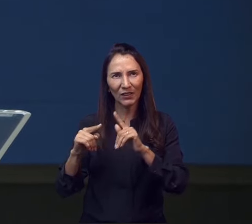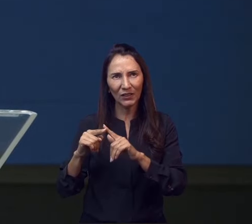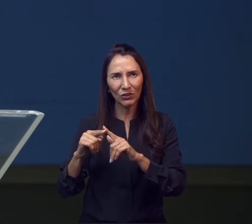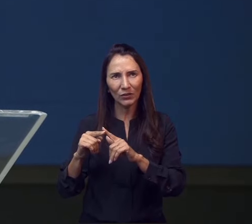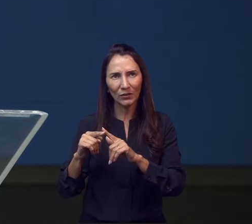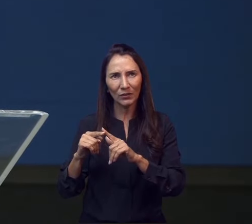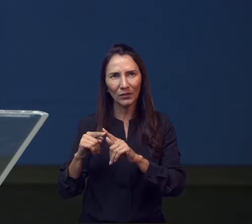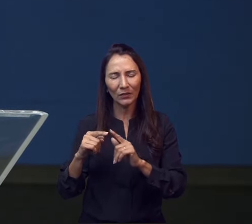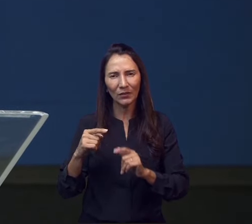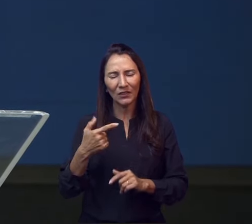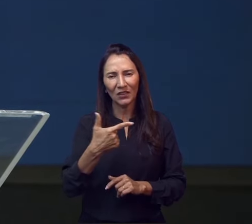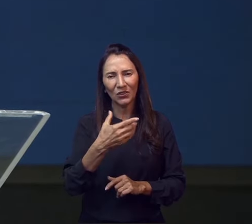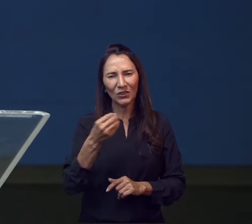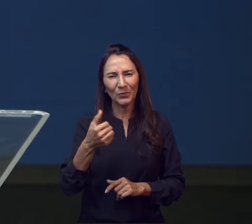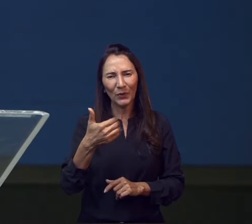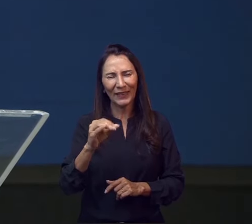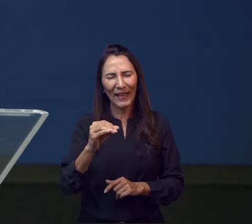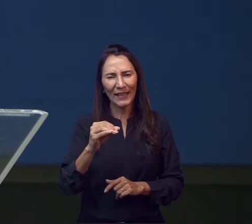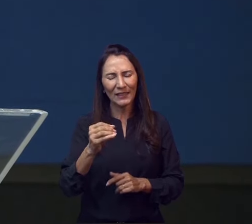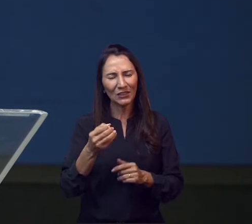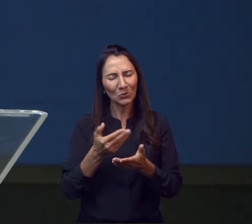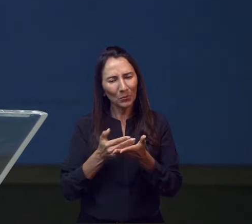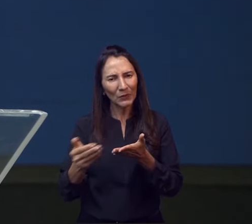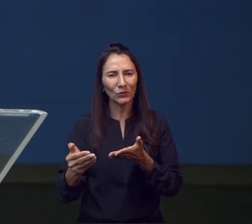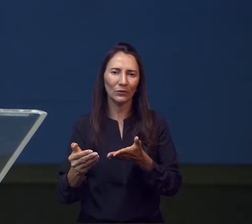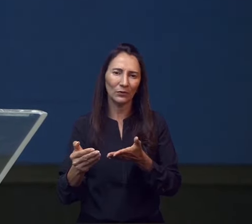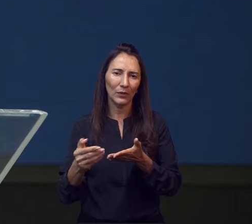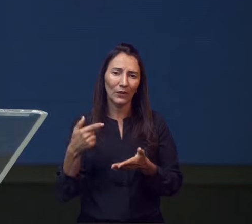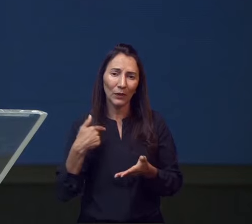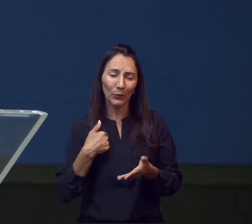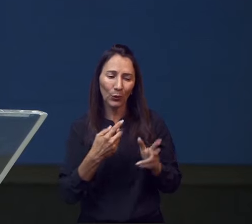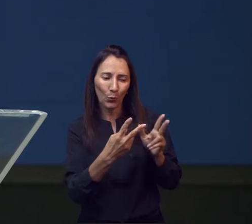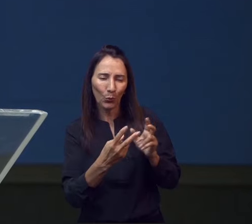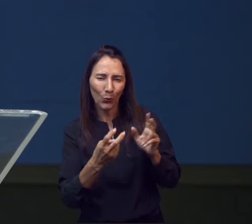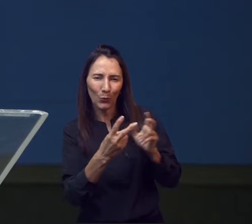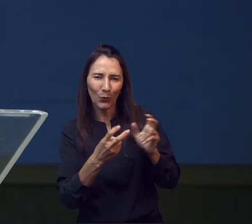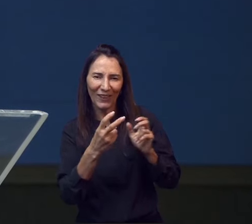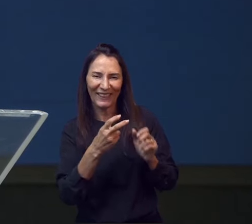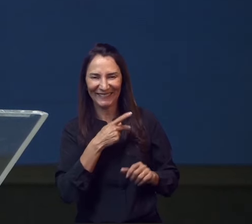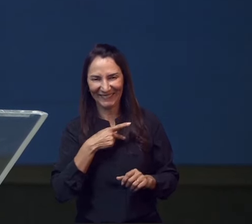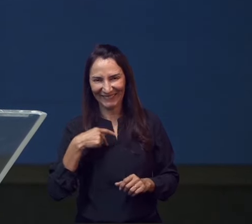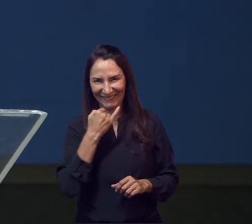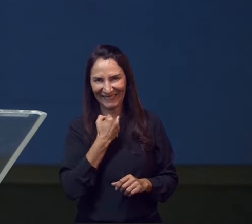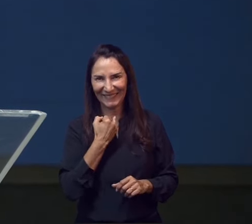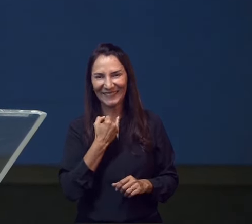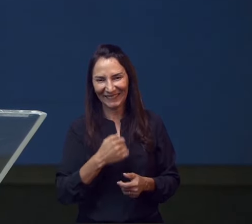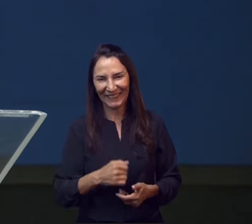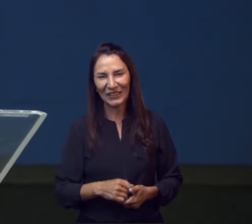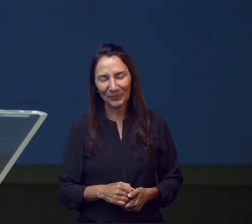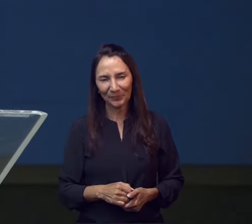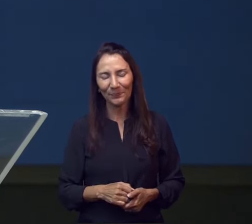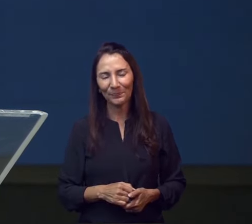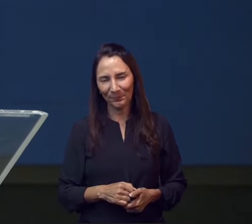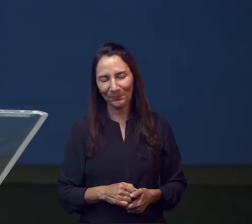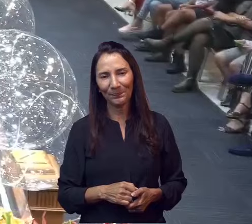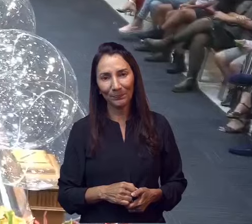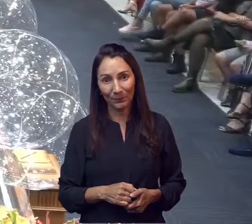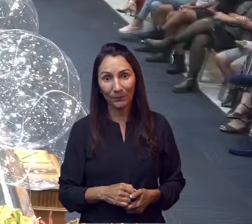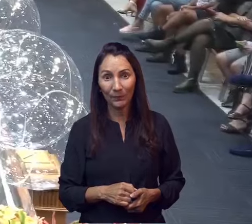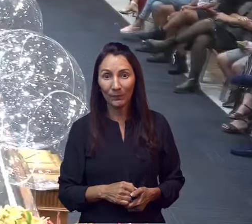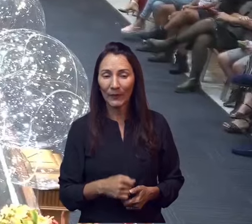2010 para cá então eu sou aprendiz do Aprendiz de pastor né dado